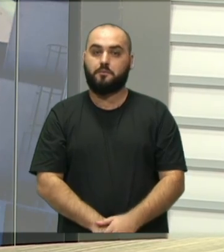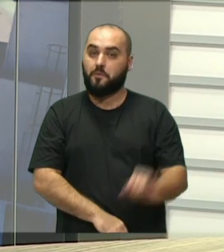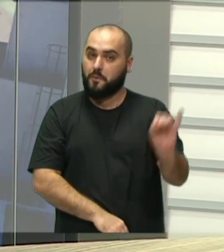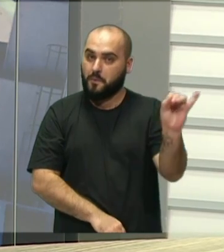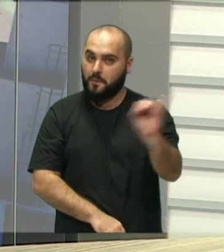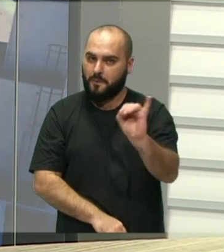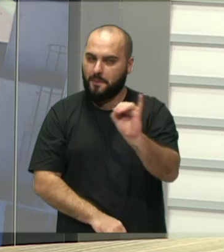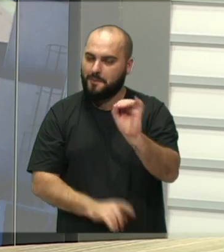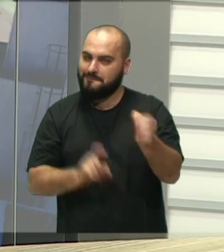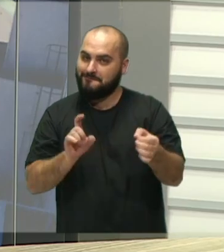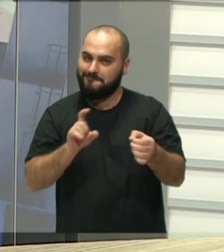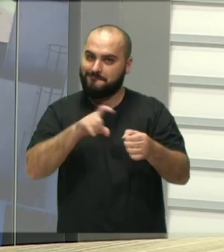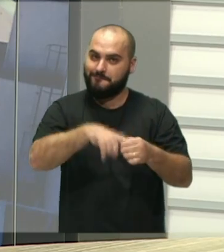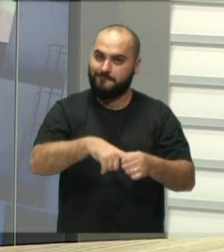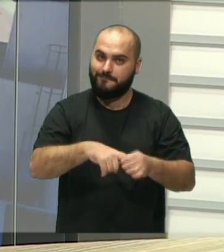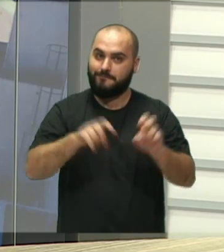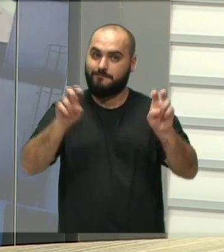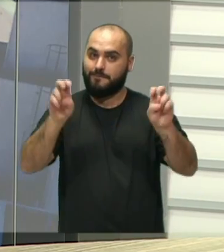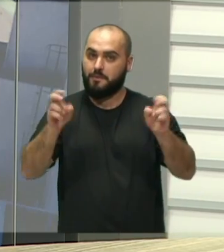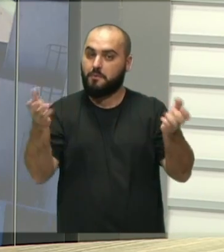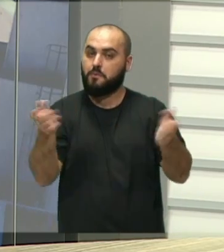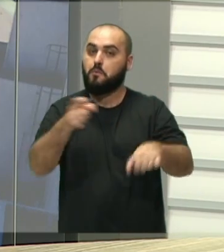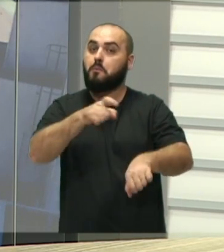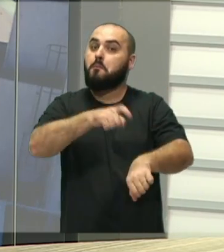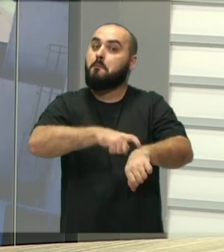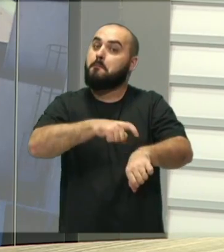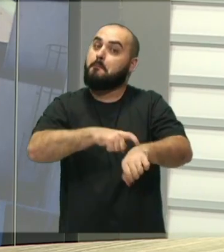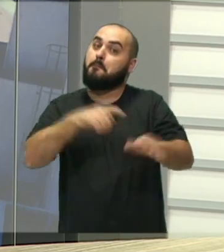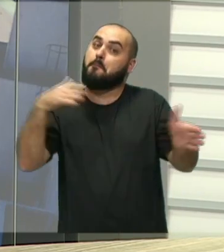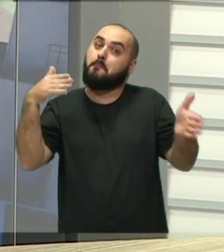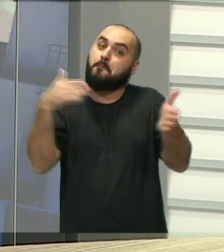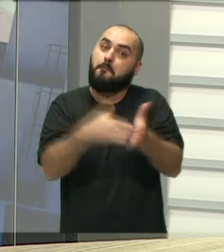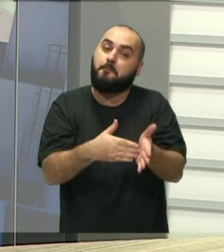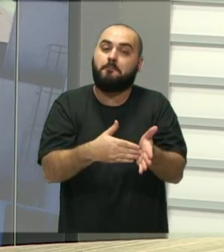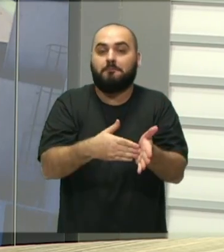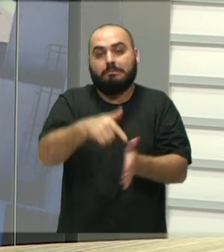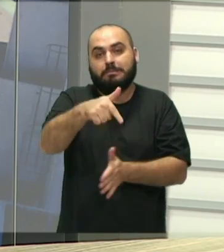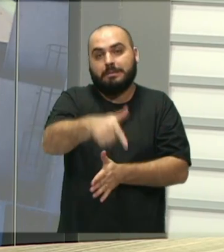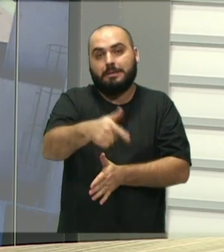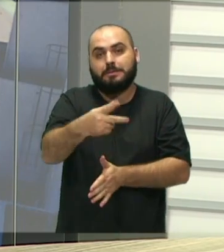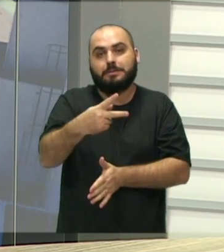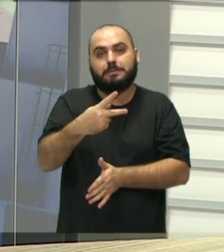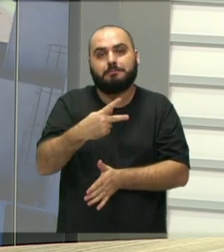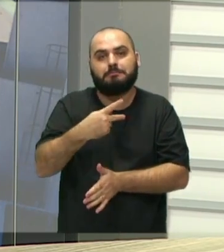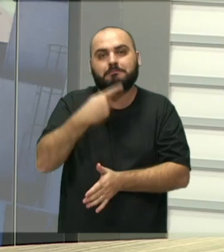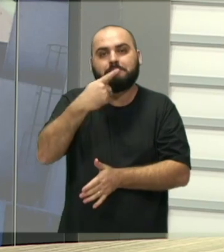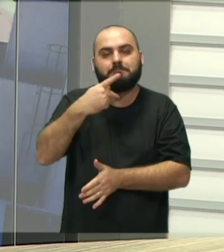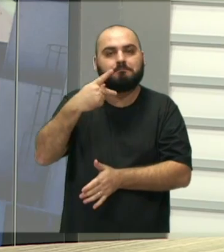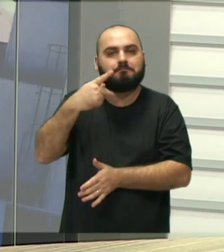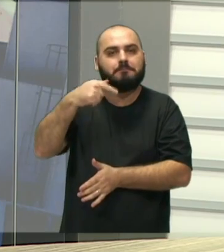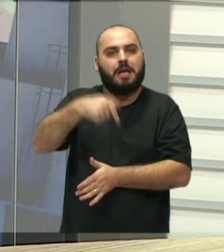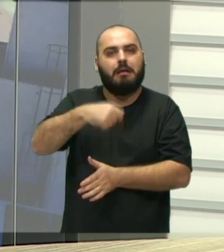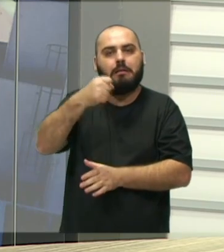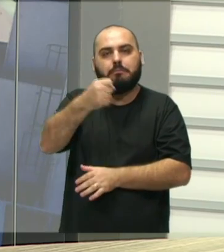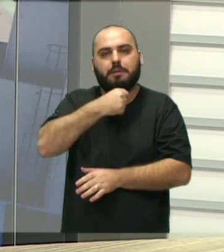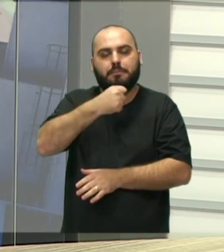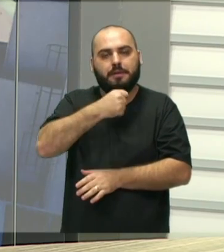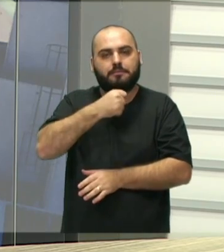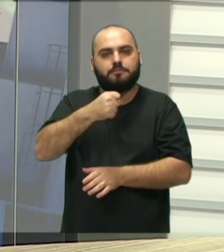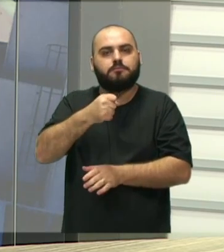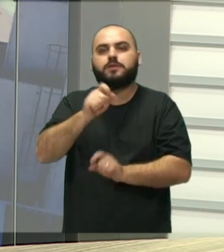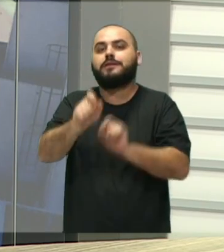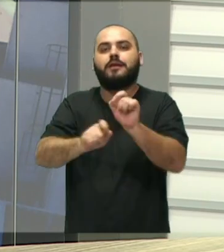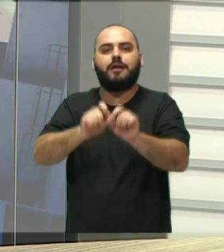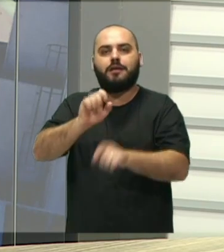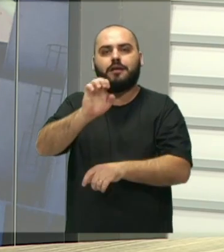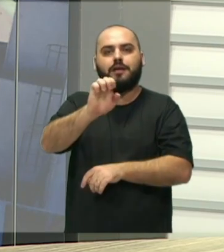Olá, voltamos agora para o último bloco, infelizmente, deste Câmara Aberta, que hoje entrevista a Elis de Castro e